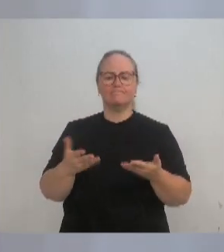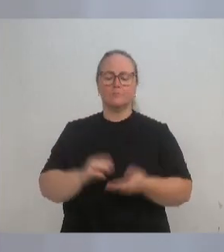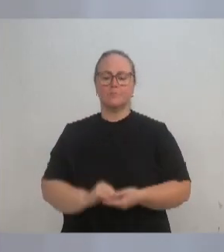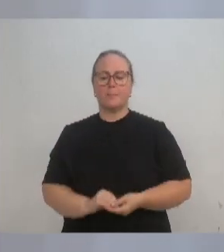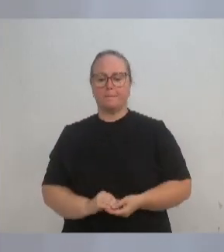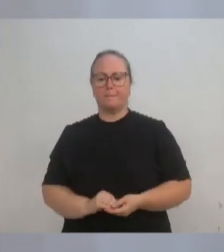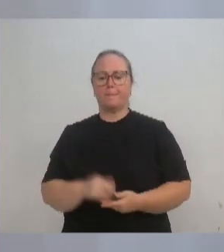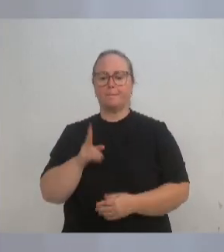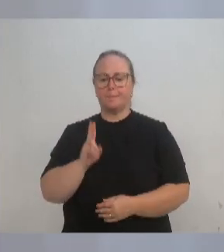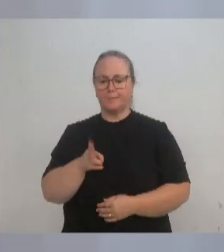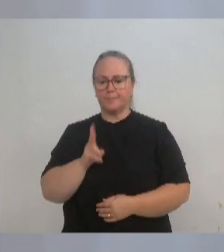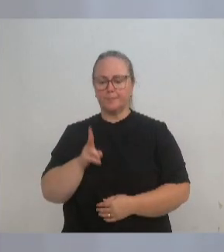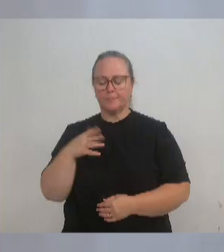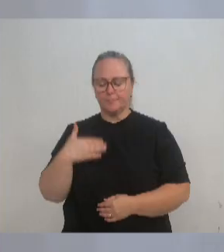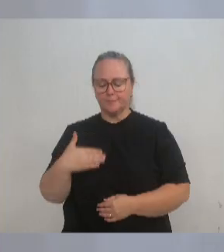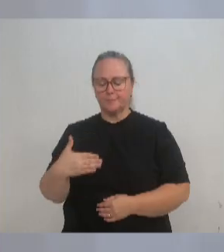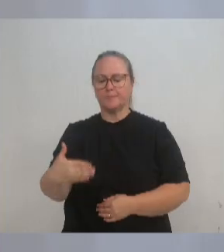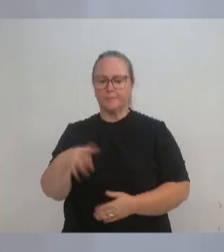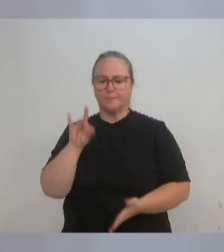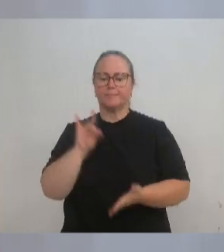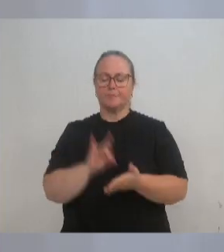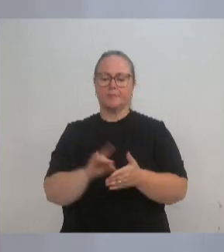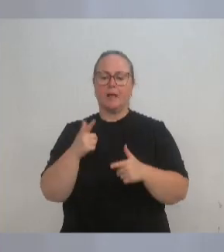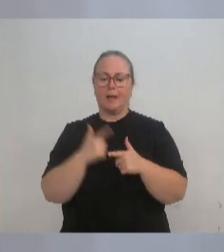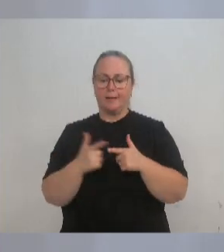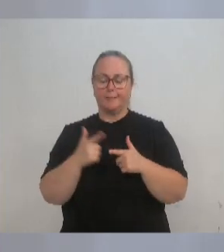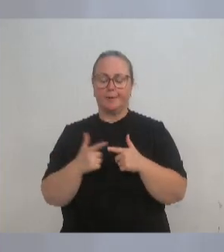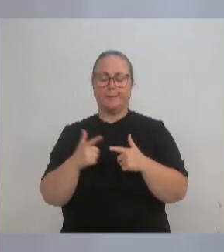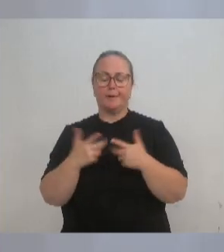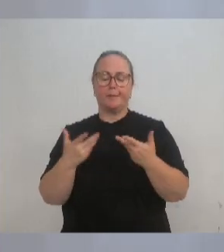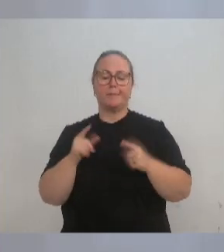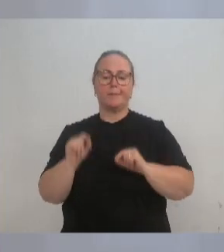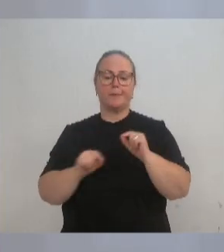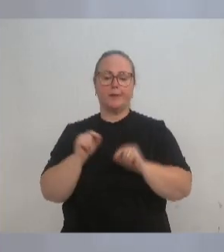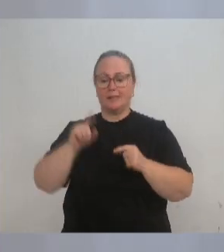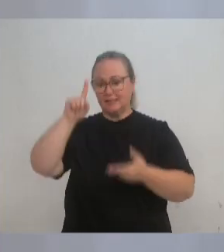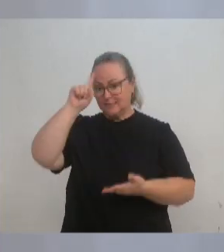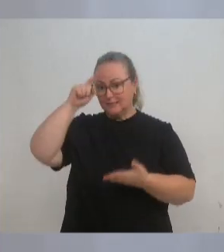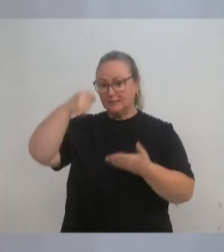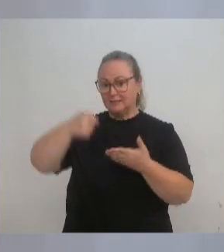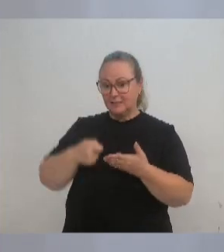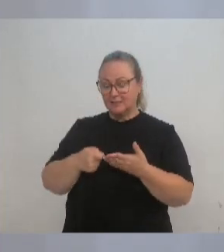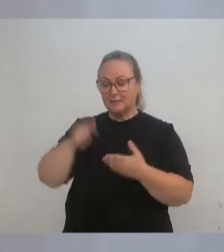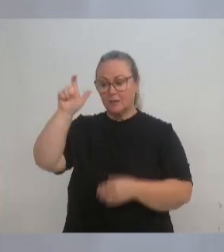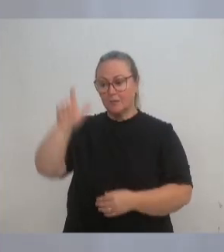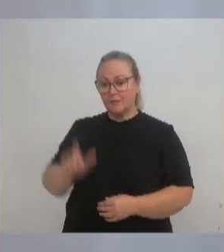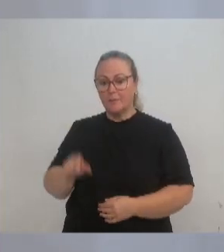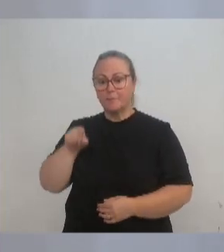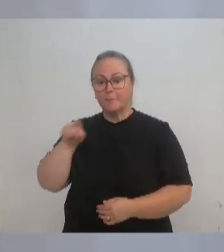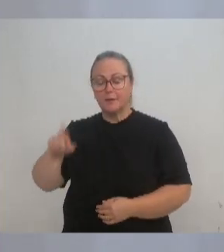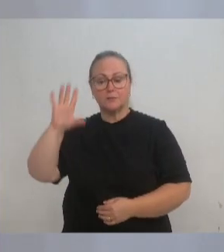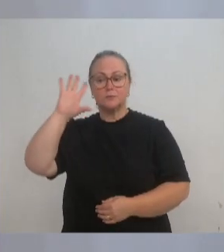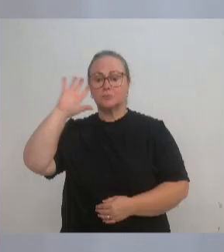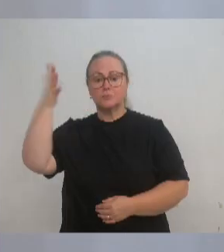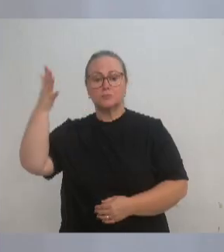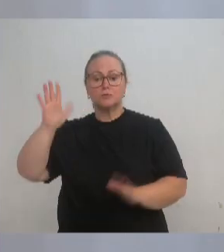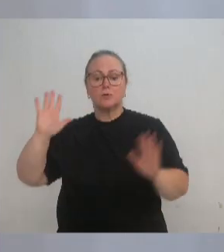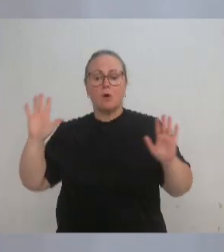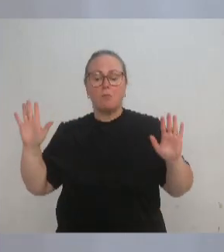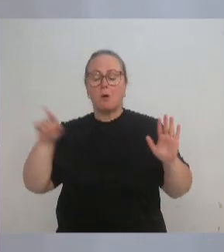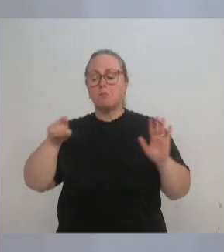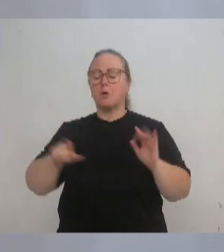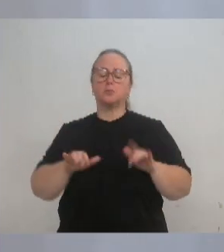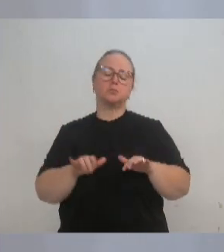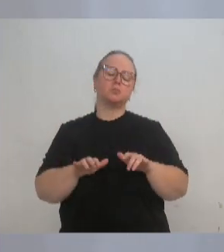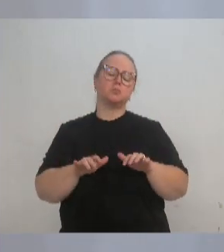continuava aquela situação em que a decisão era muitas vezes tomada por um cidadão que estava lá dentro do seu computador,